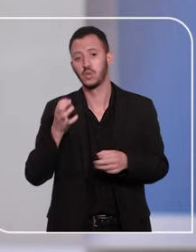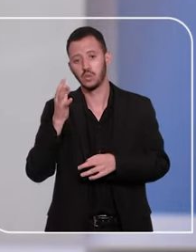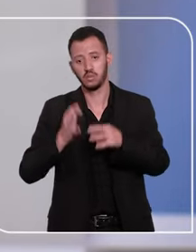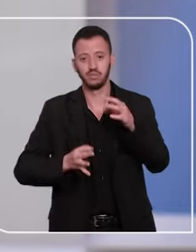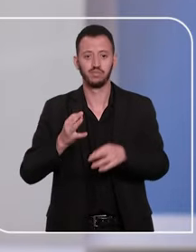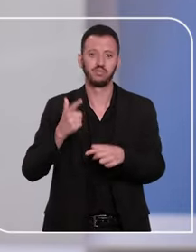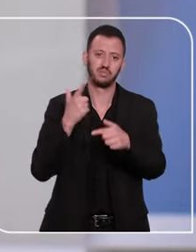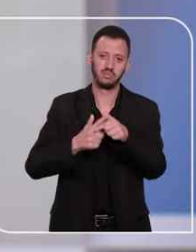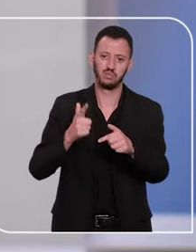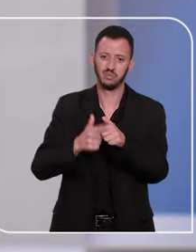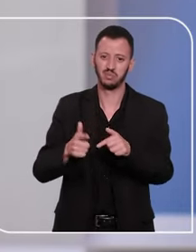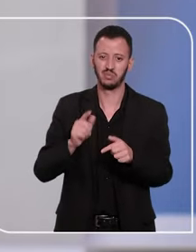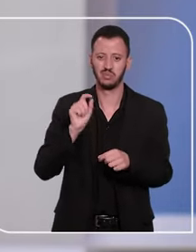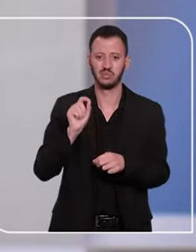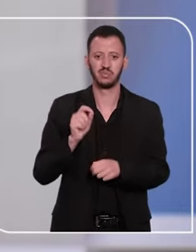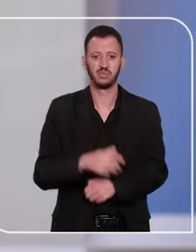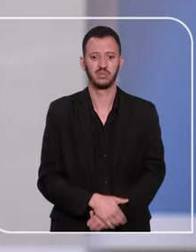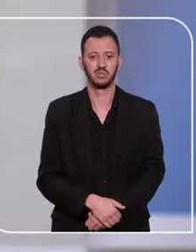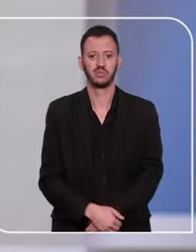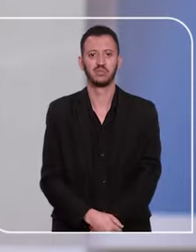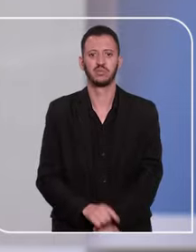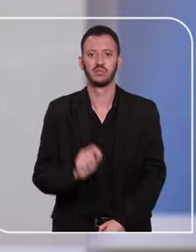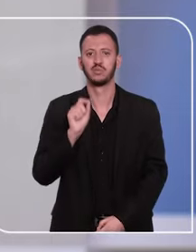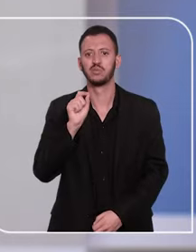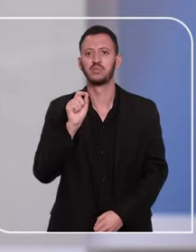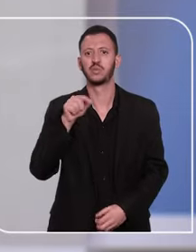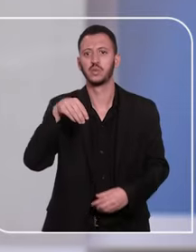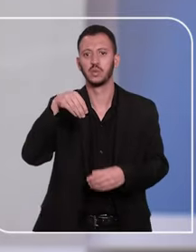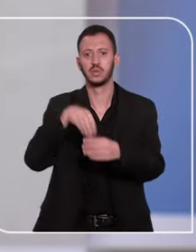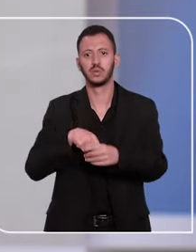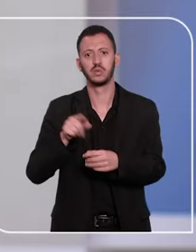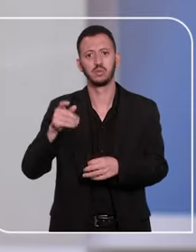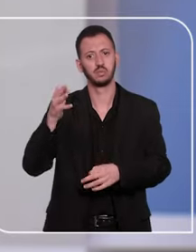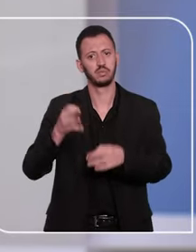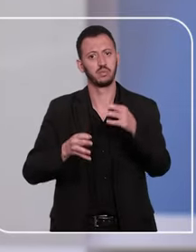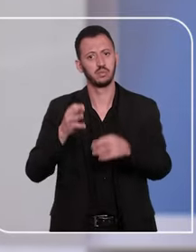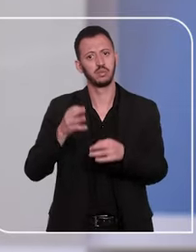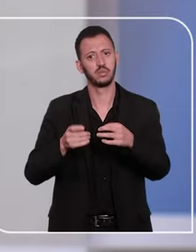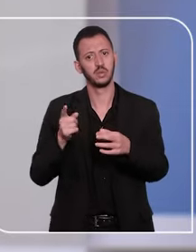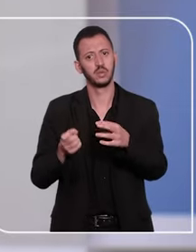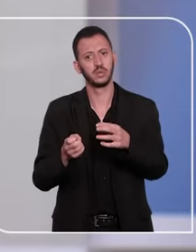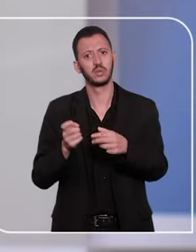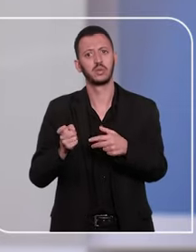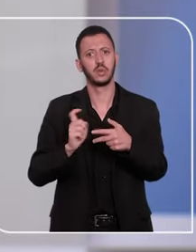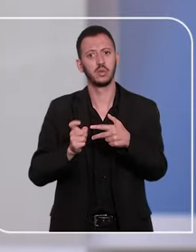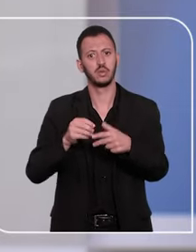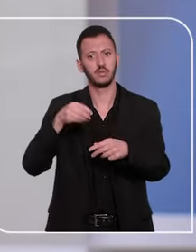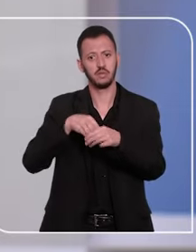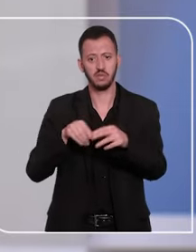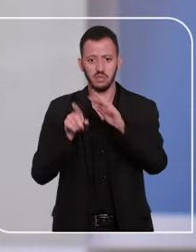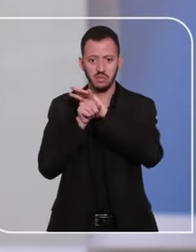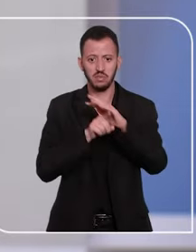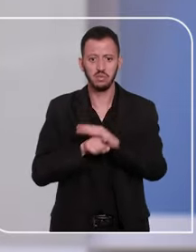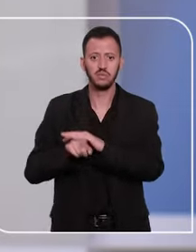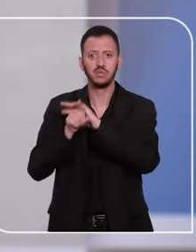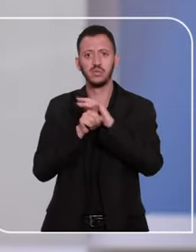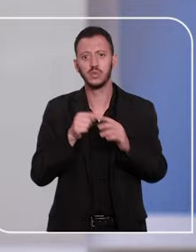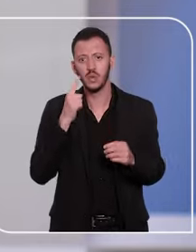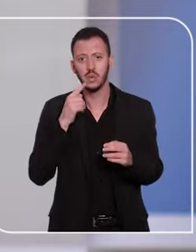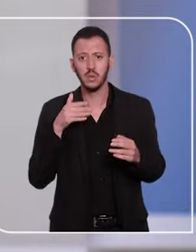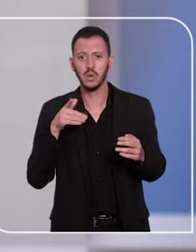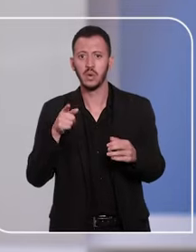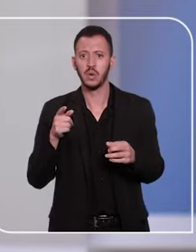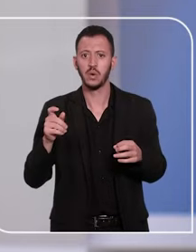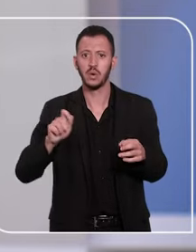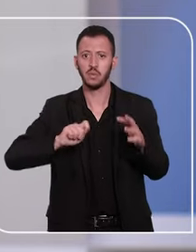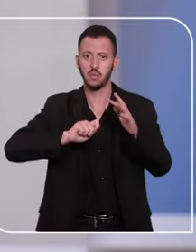STJ julgou um conflito de competência e definiu que cabe ao juízo da execução fiscal Decidir sobre o